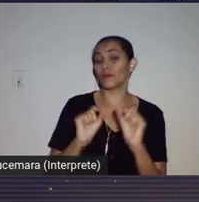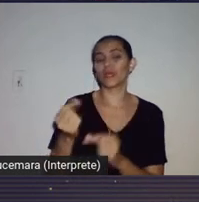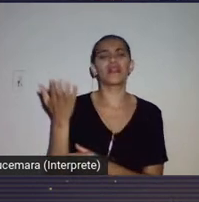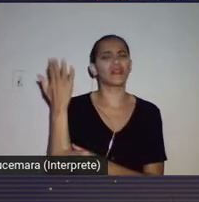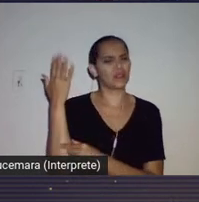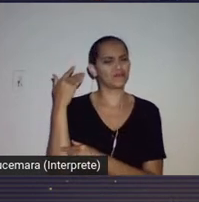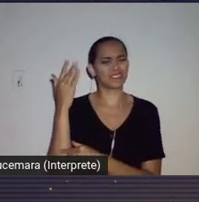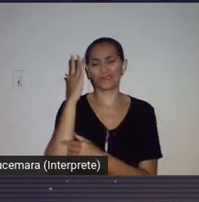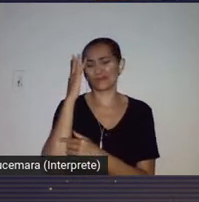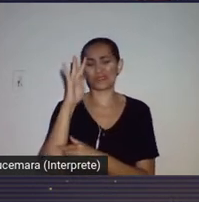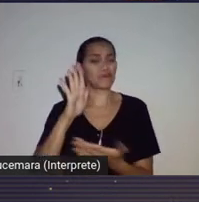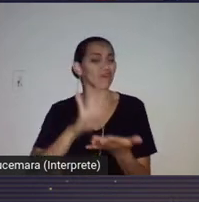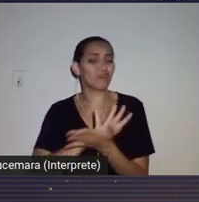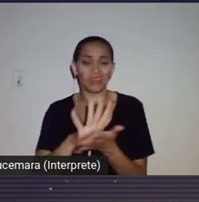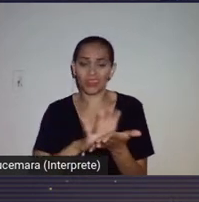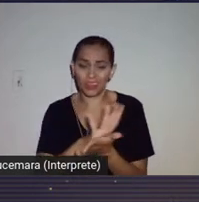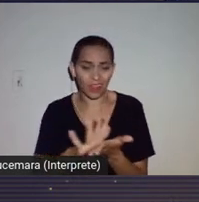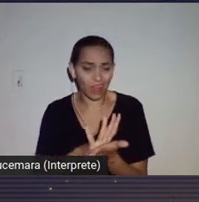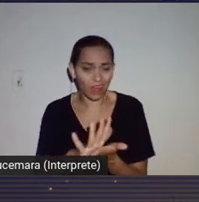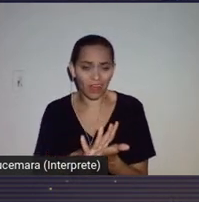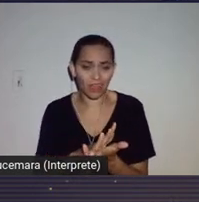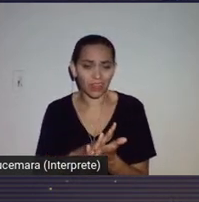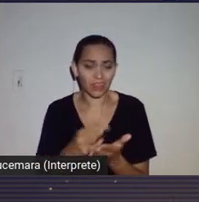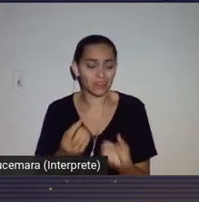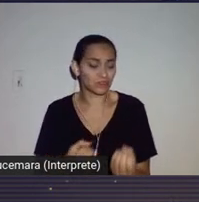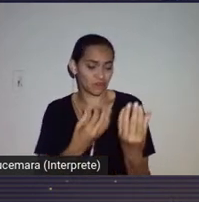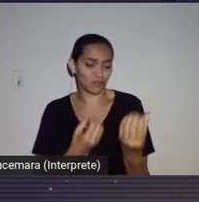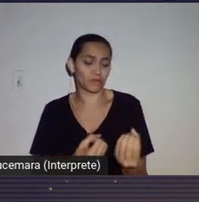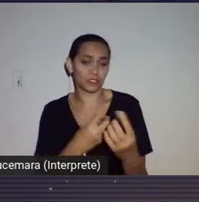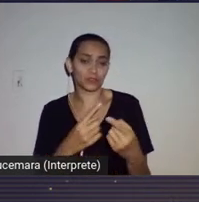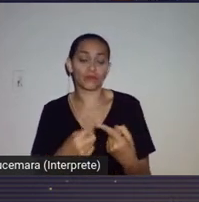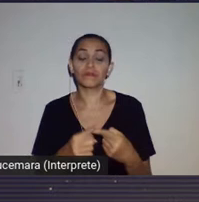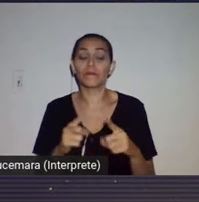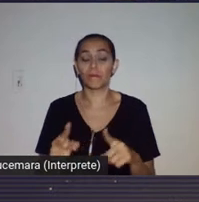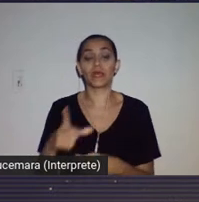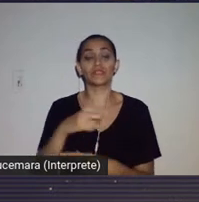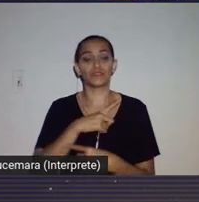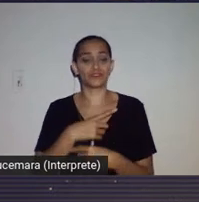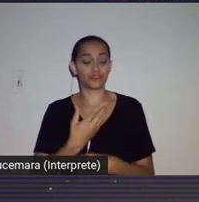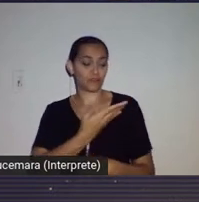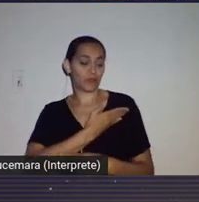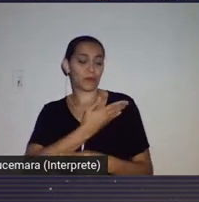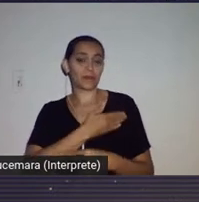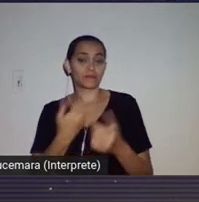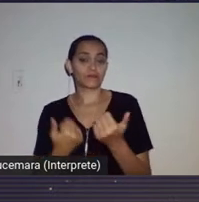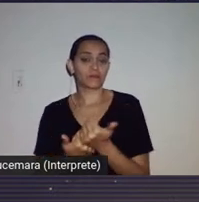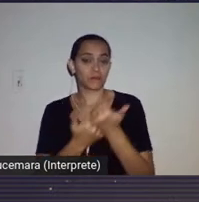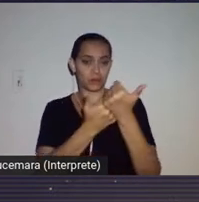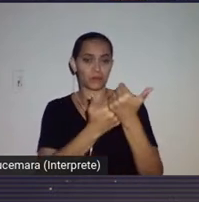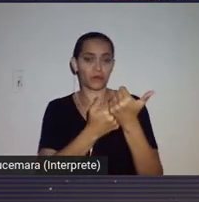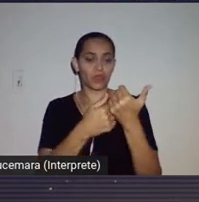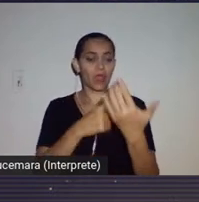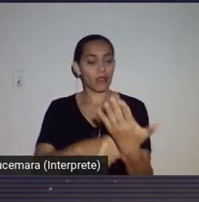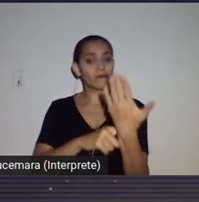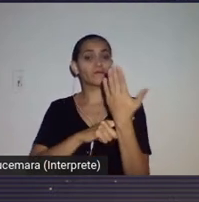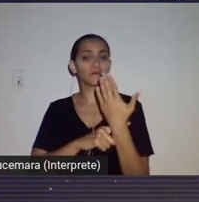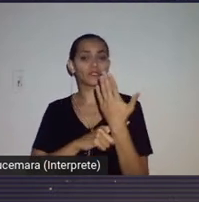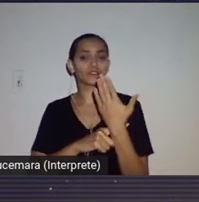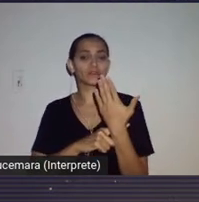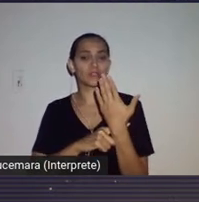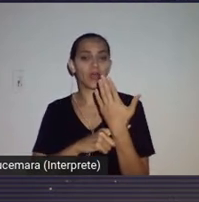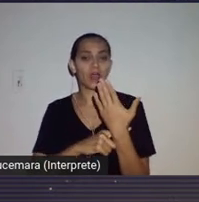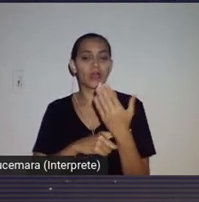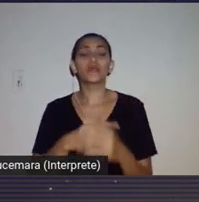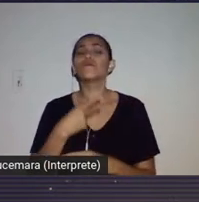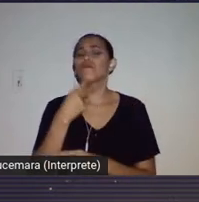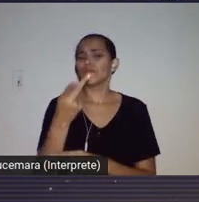e processamento de dados, nada. Mas eu tive colegas que me apoiaram e disseram porque